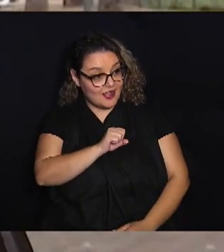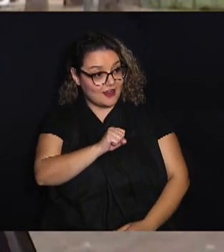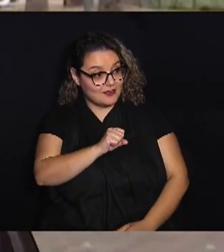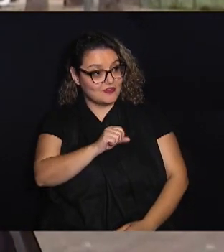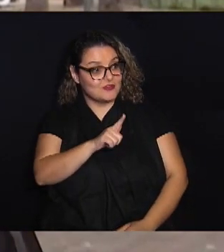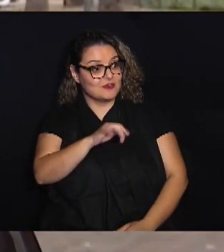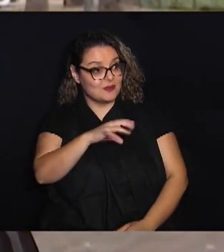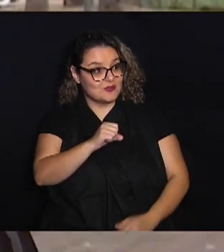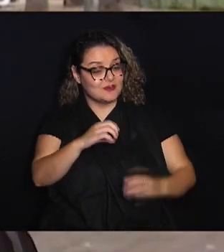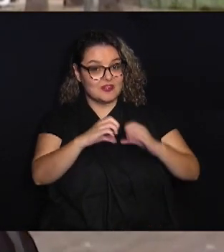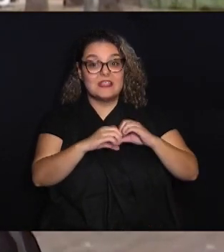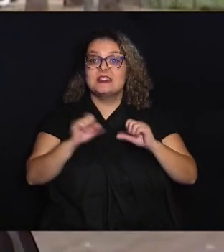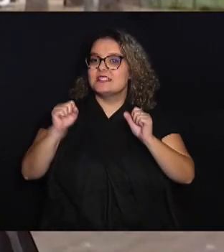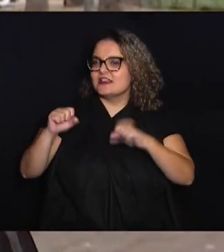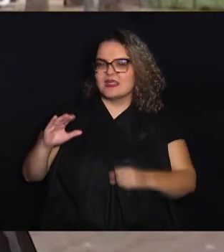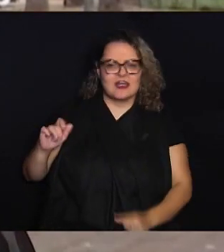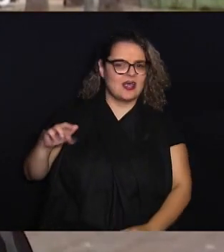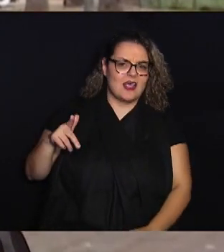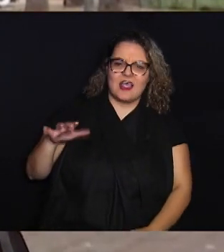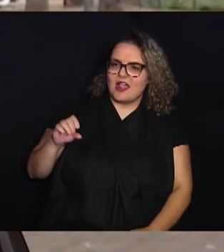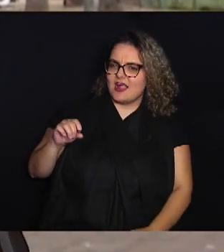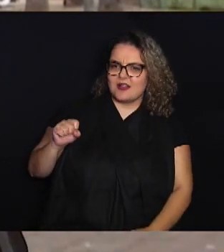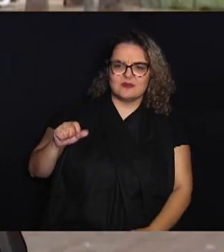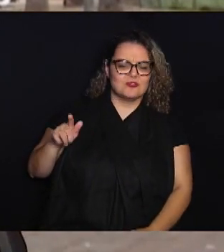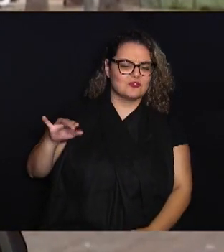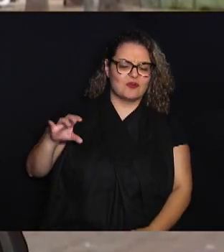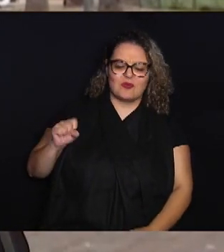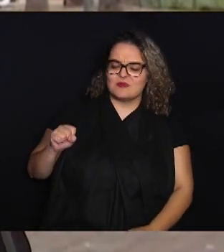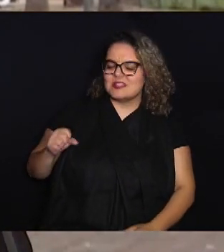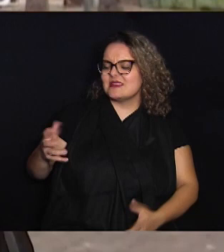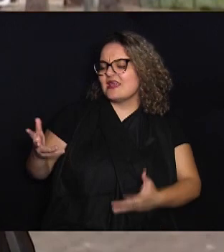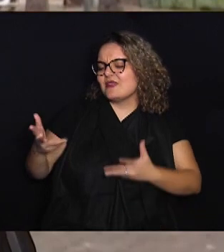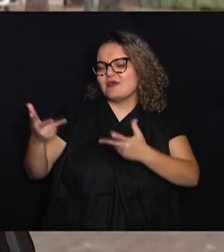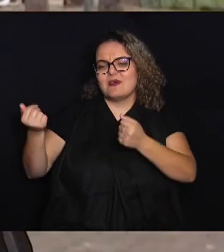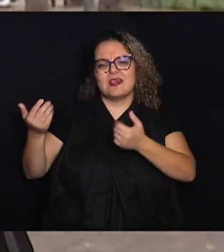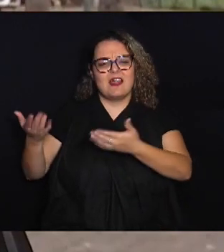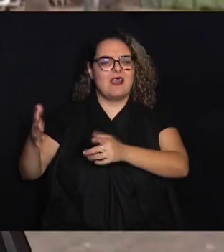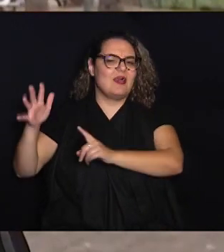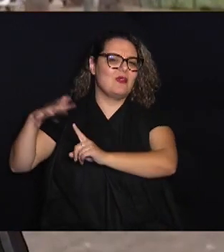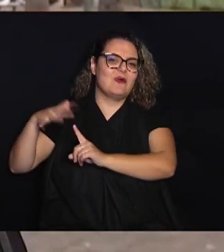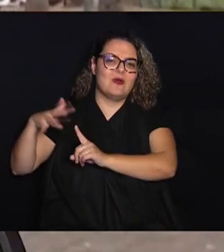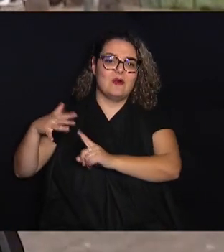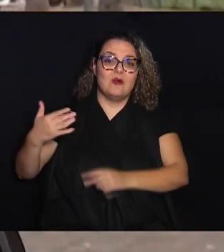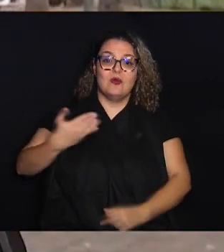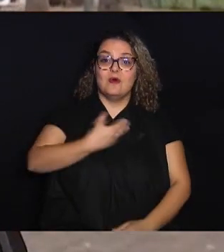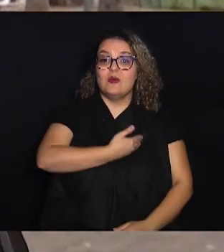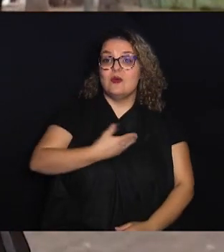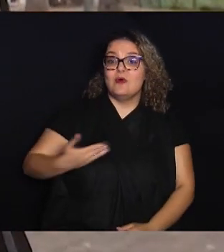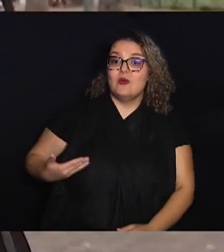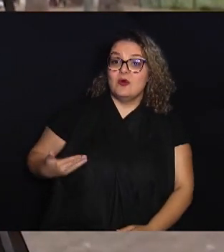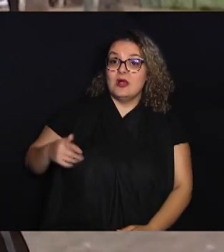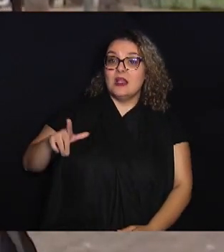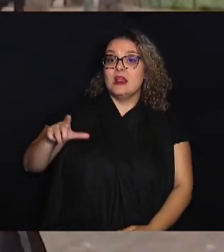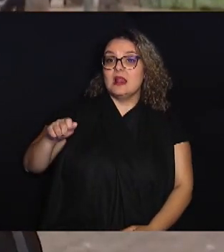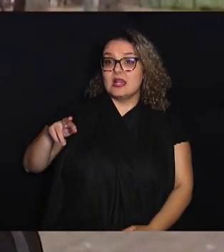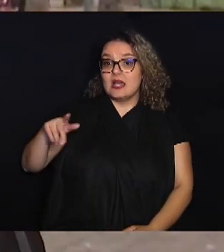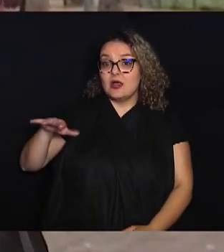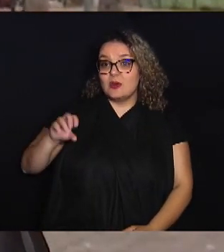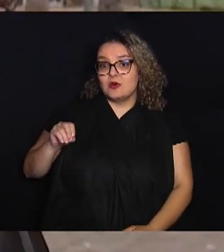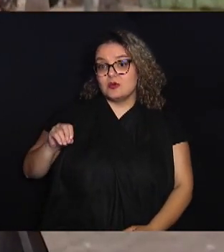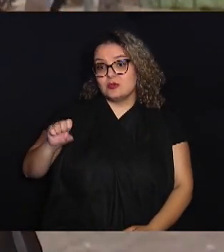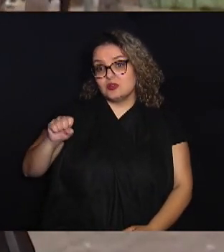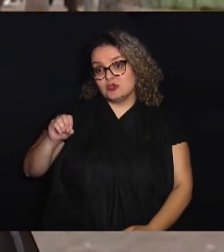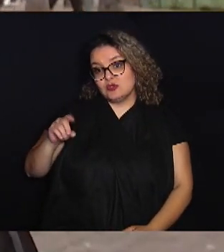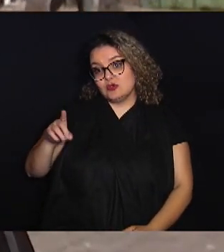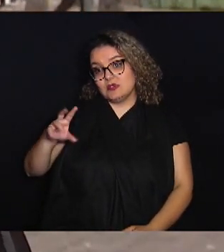querido lá. Muito querido. Carlos Gomes é muito querido lá, né? Assim, foi o governador Lauro Sodré que convidou ele